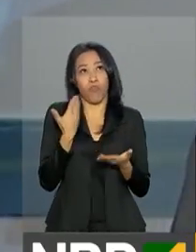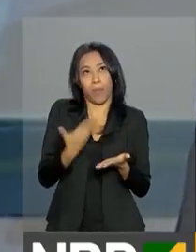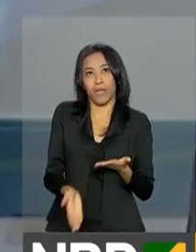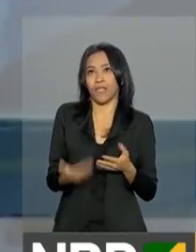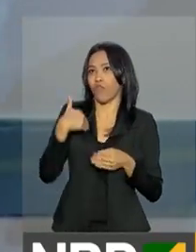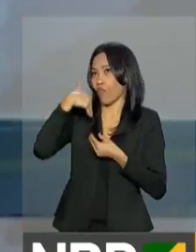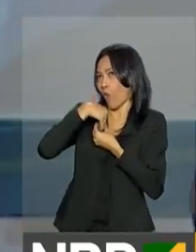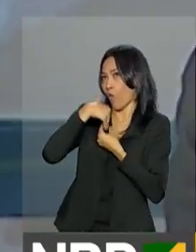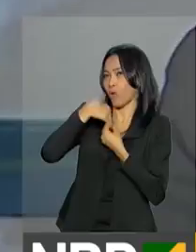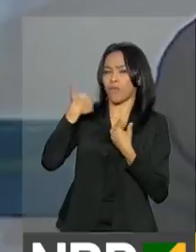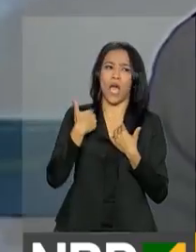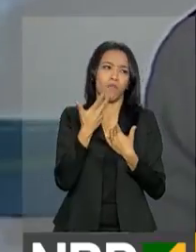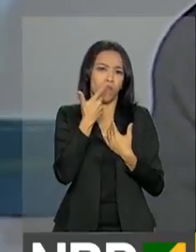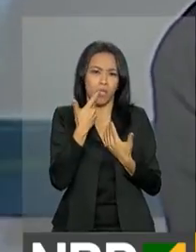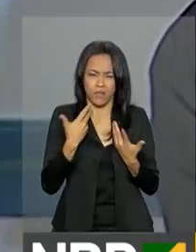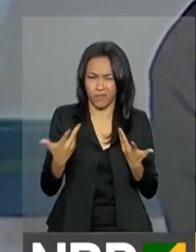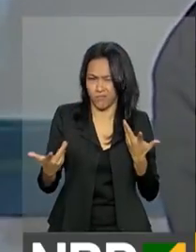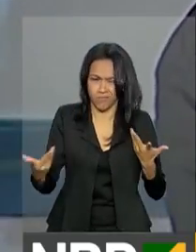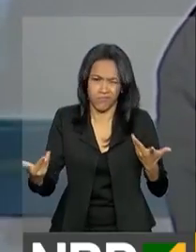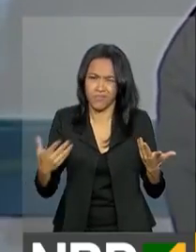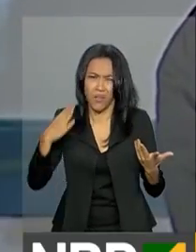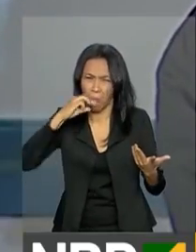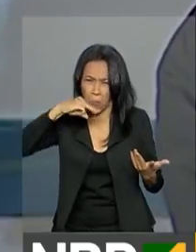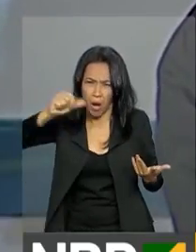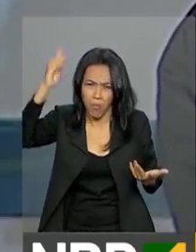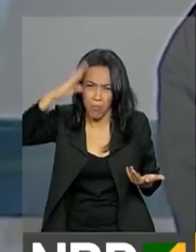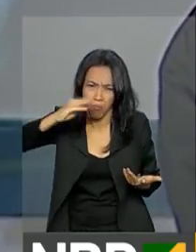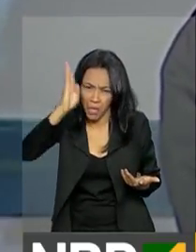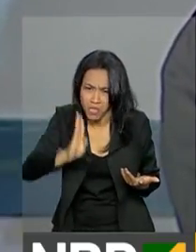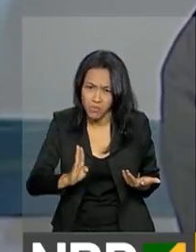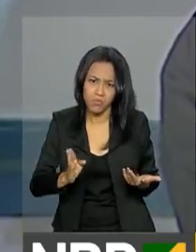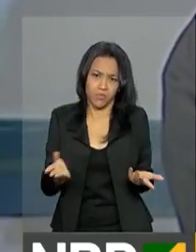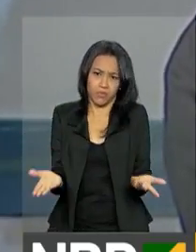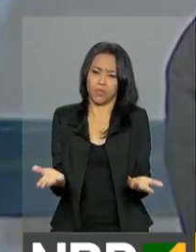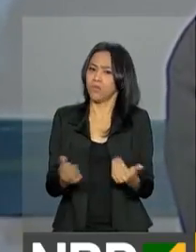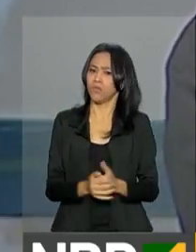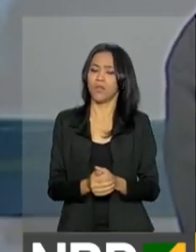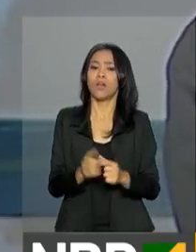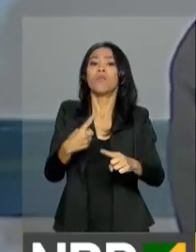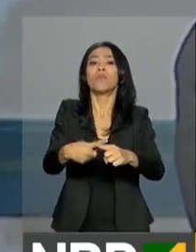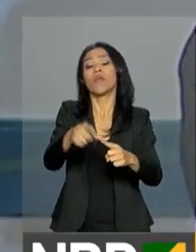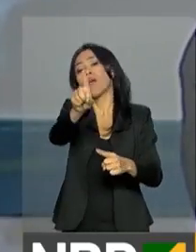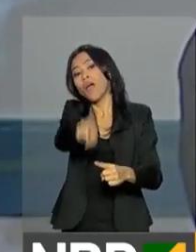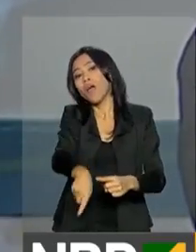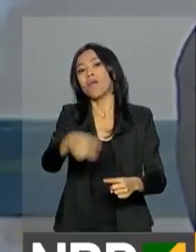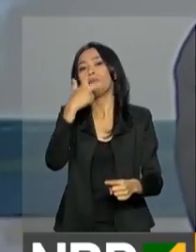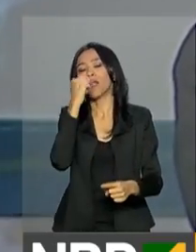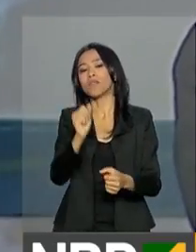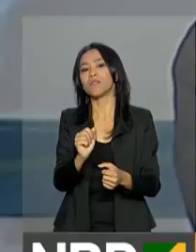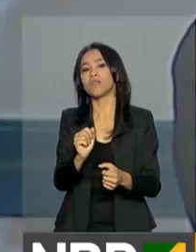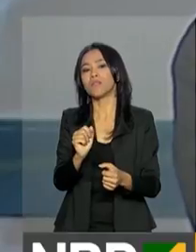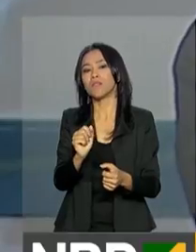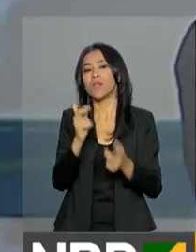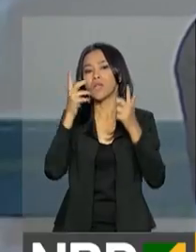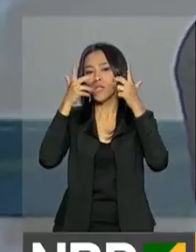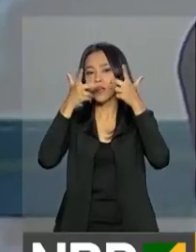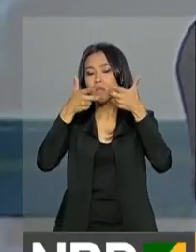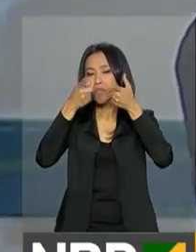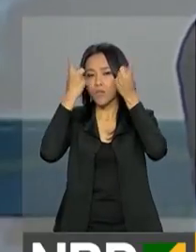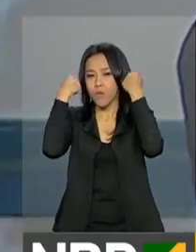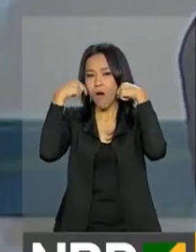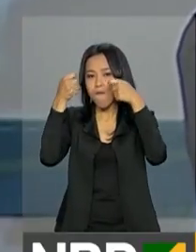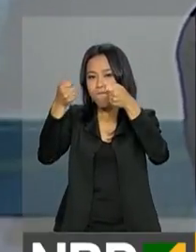eleitorado tal, eleitorado qual, é um mal para o país, porque significa exatamente a escravização